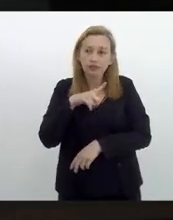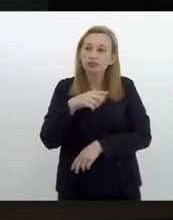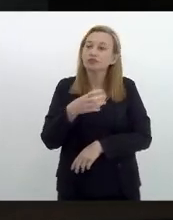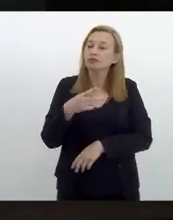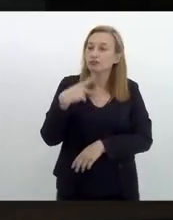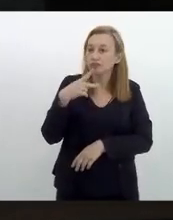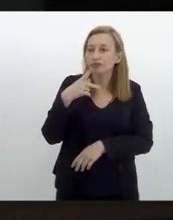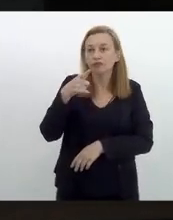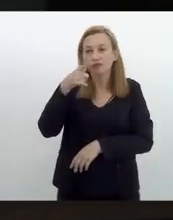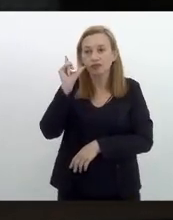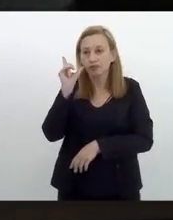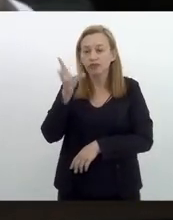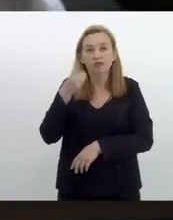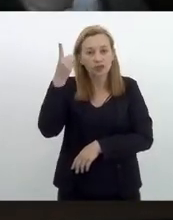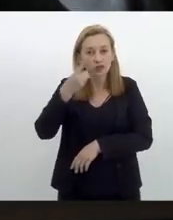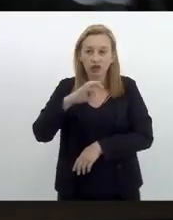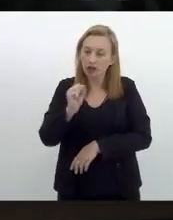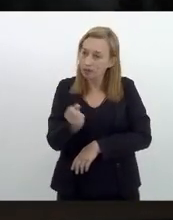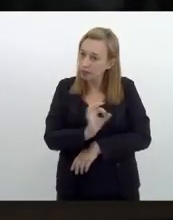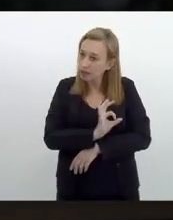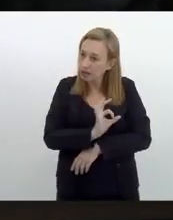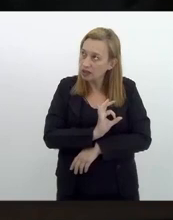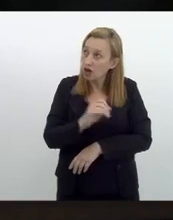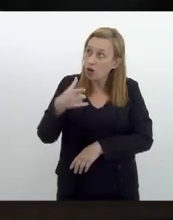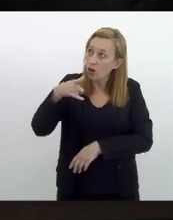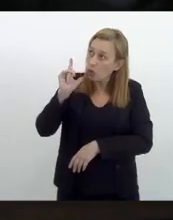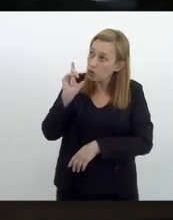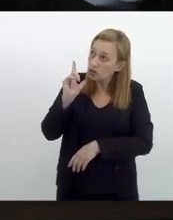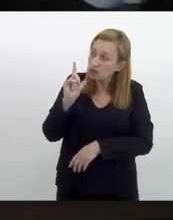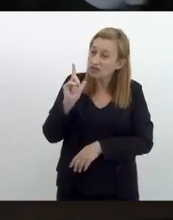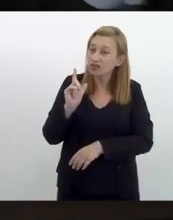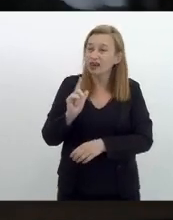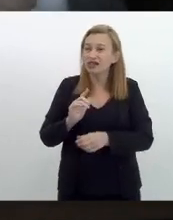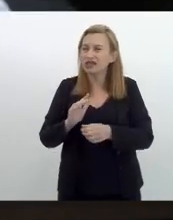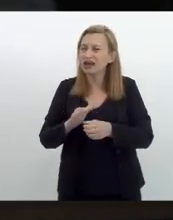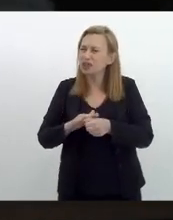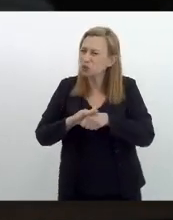ponderei ontem talvez deputada Márcio ontem nós fomos até bem tarde